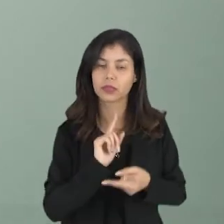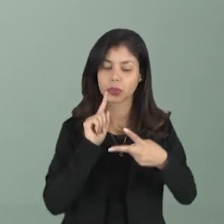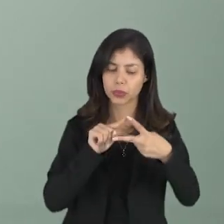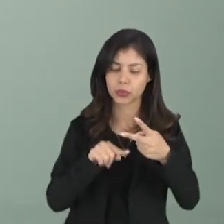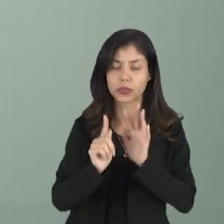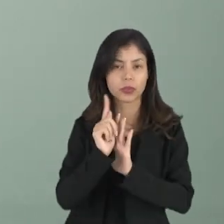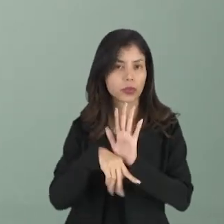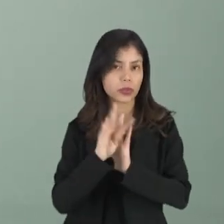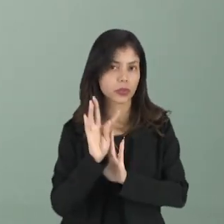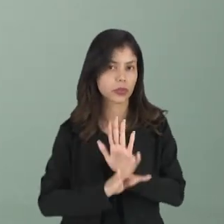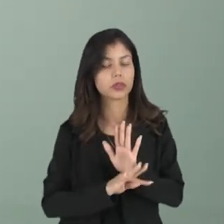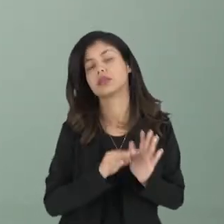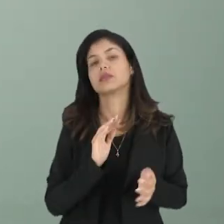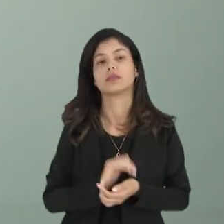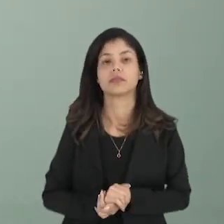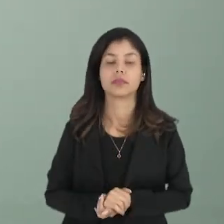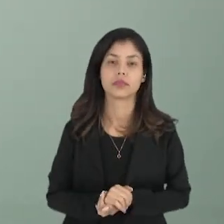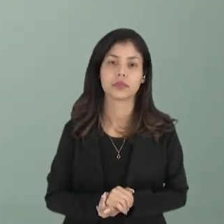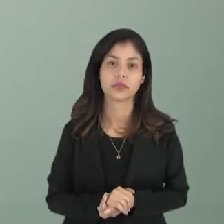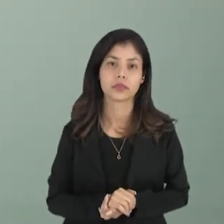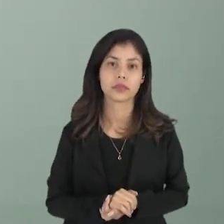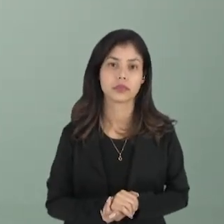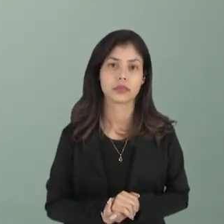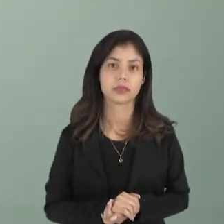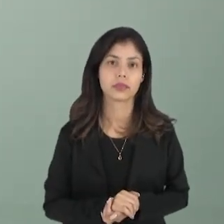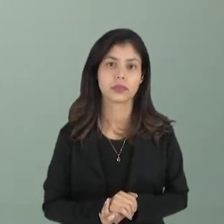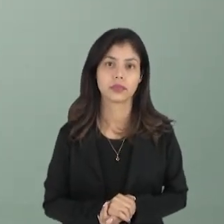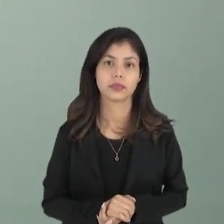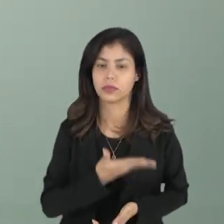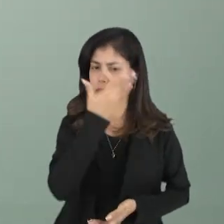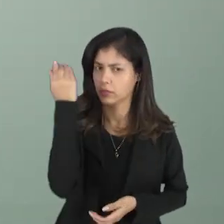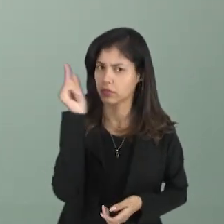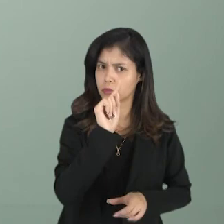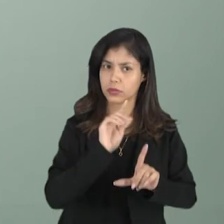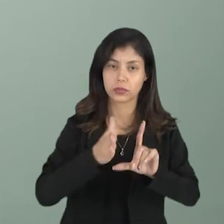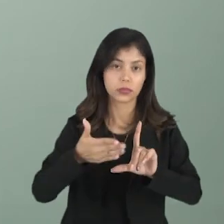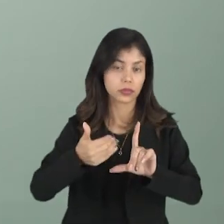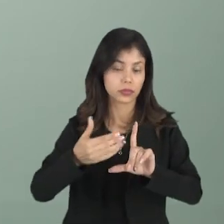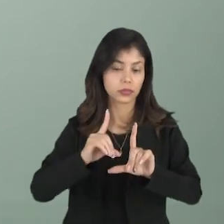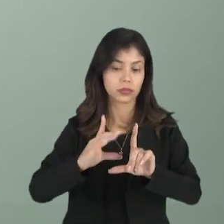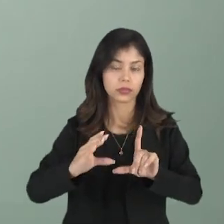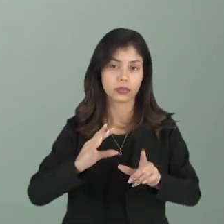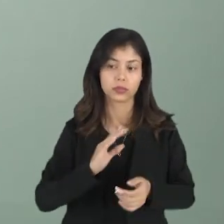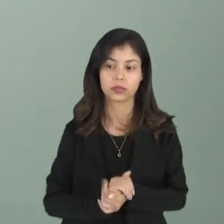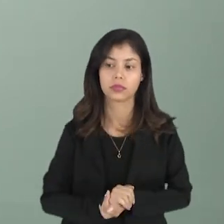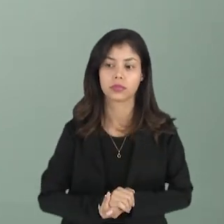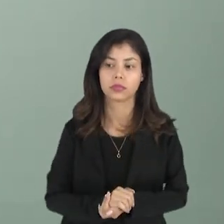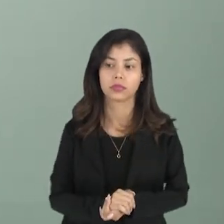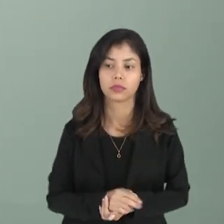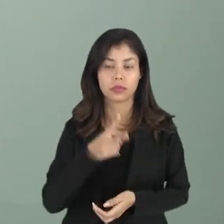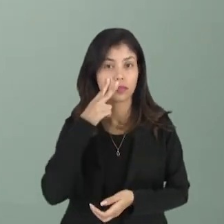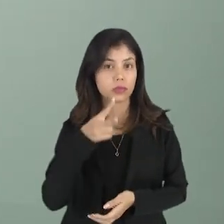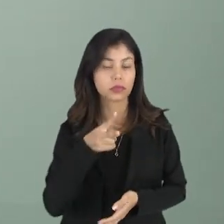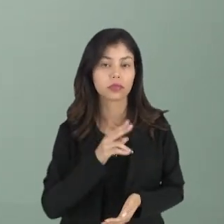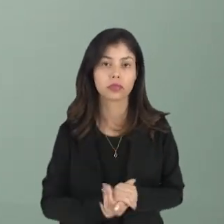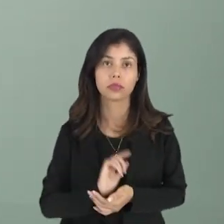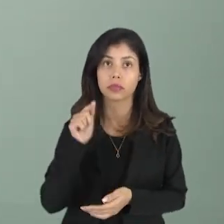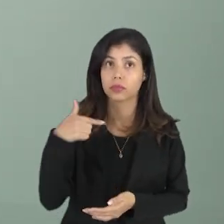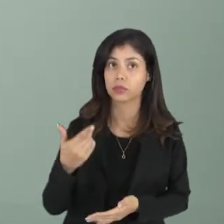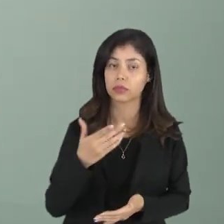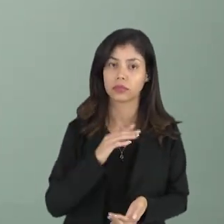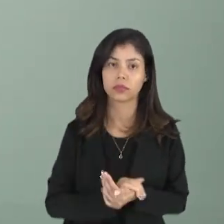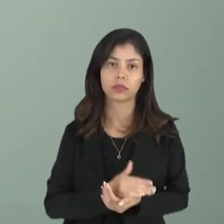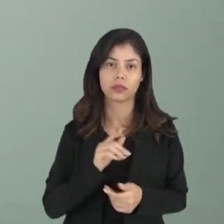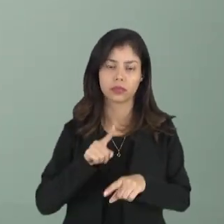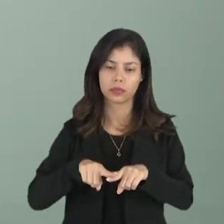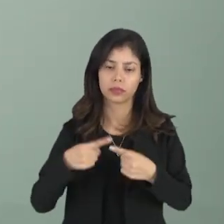dois gêneros textuais, comic strip e cartoon. Não esqueçam de acessar a plataforma Eduque para ver